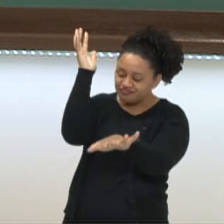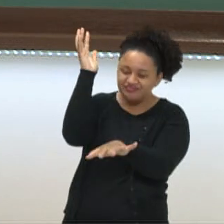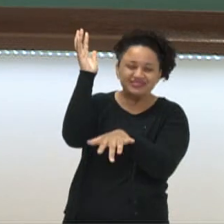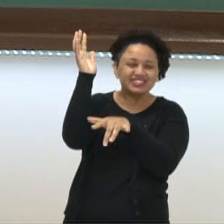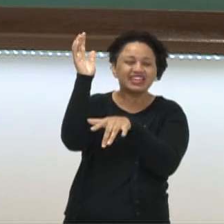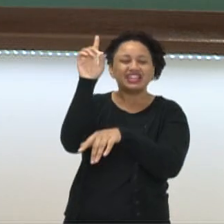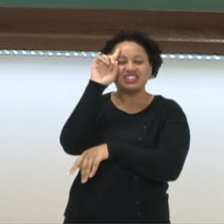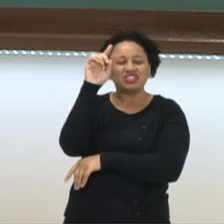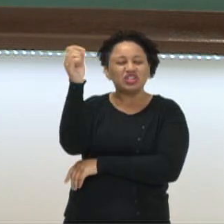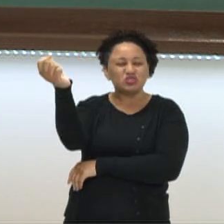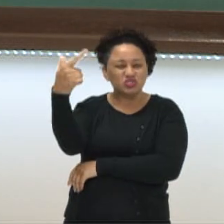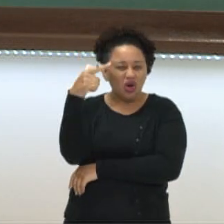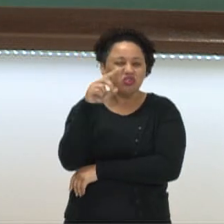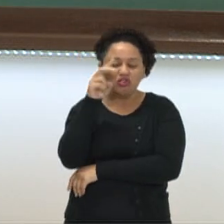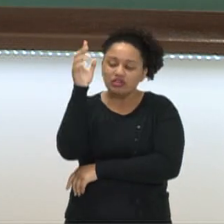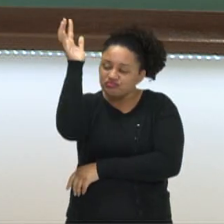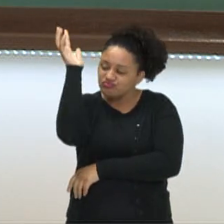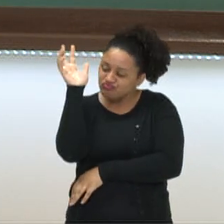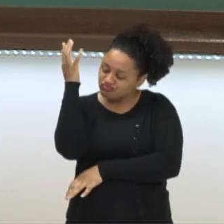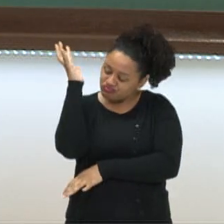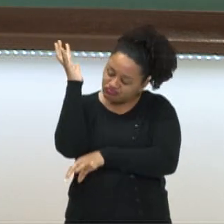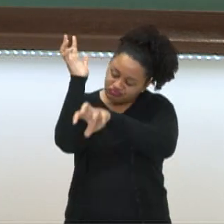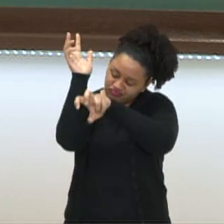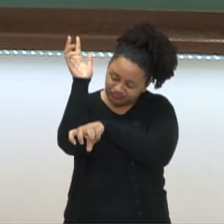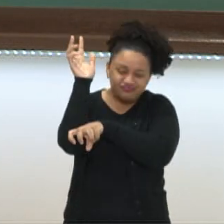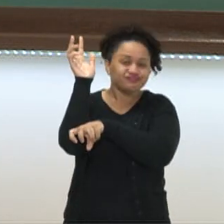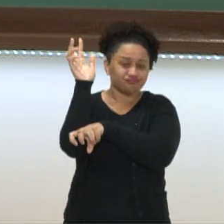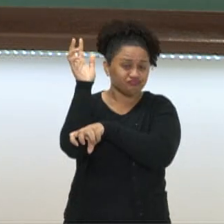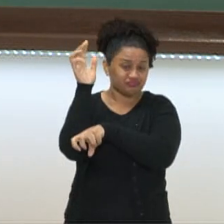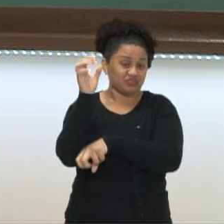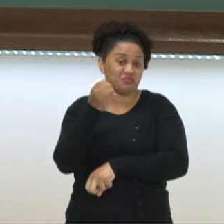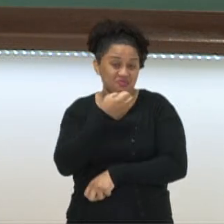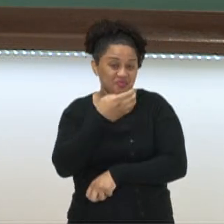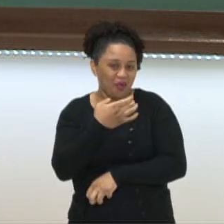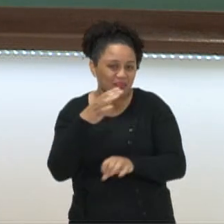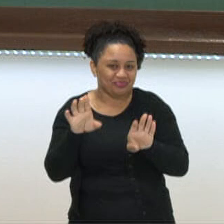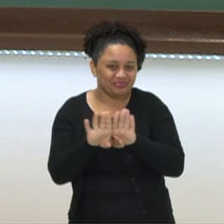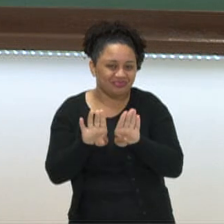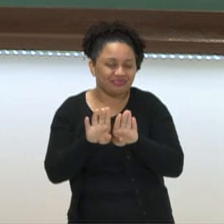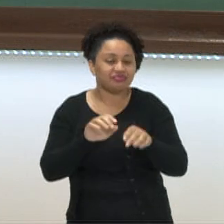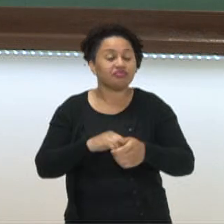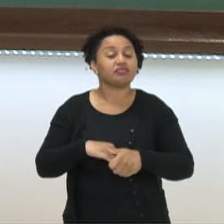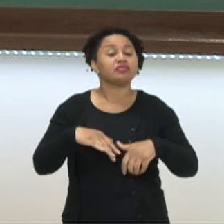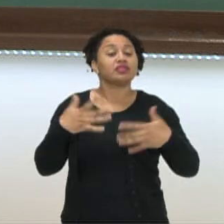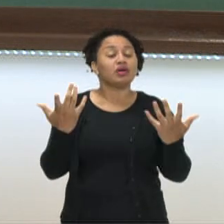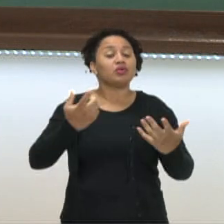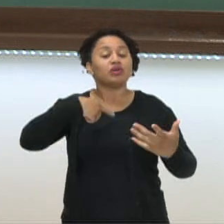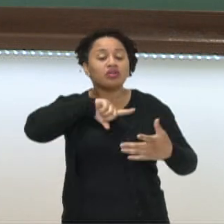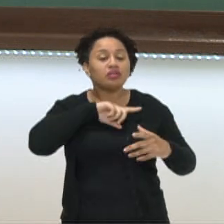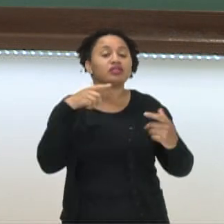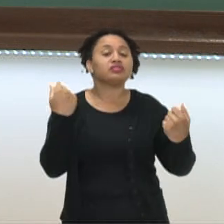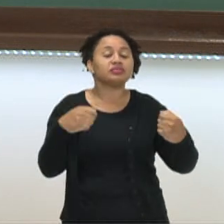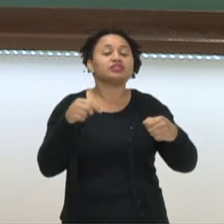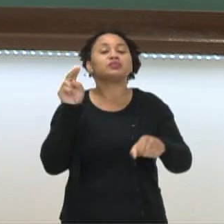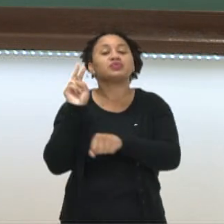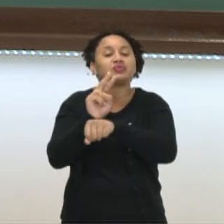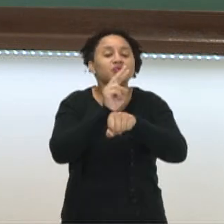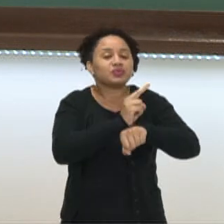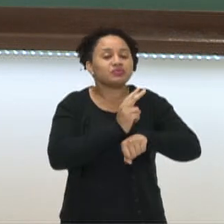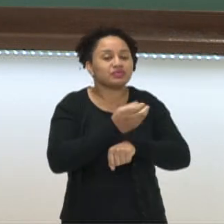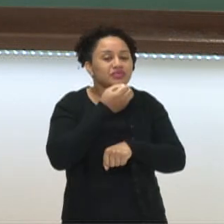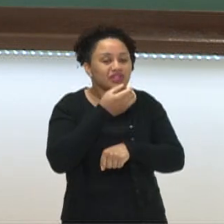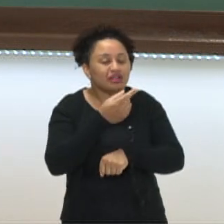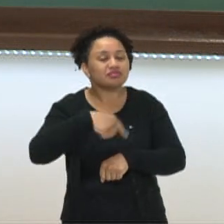dia bem ensolarado, quente. Então, nós devemos cuidar muito bem desses seres vivos, porque são de